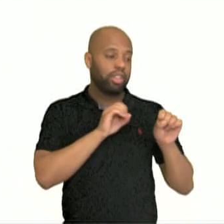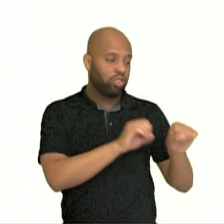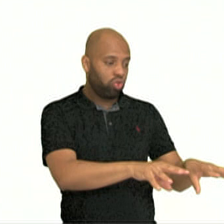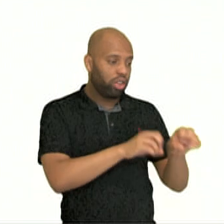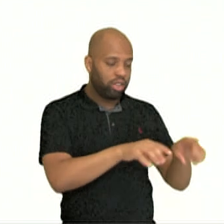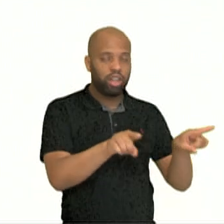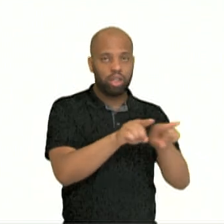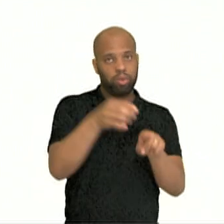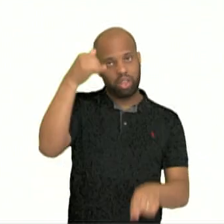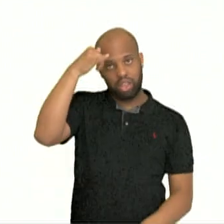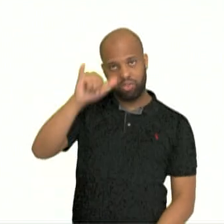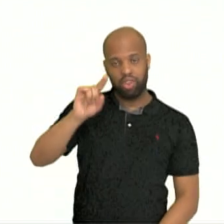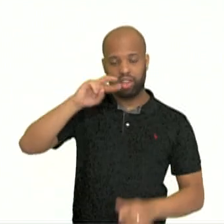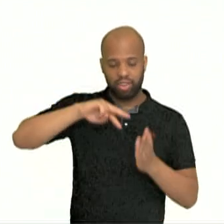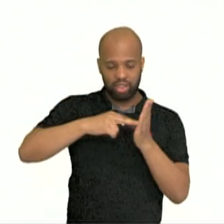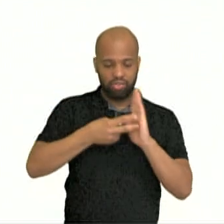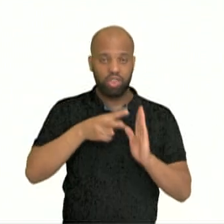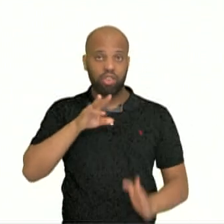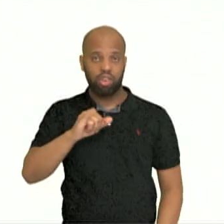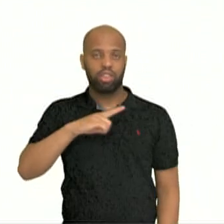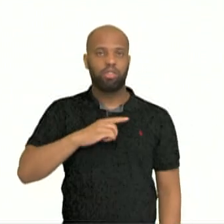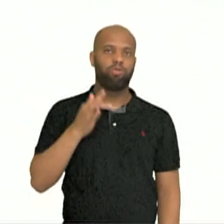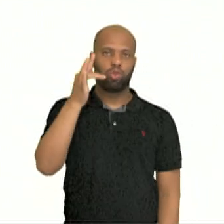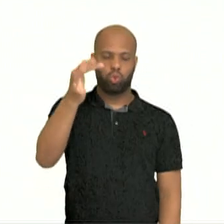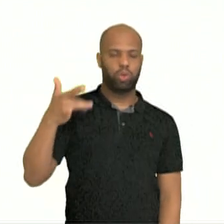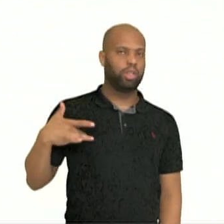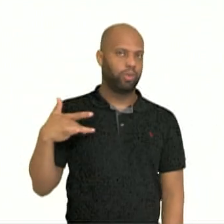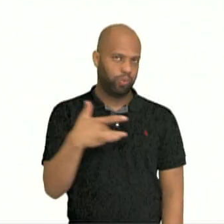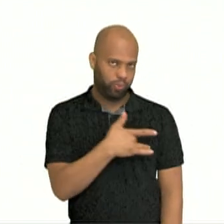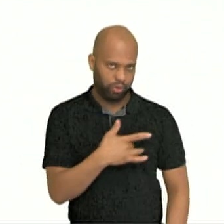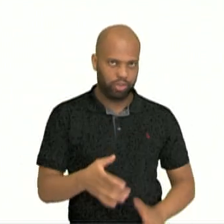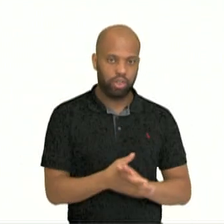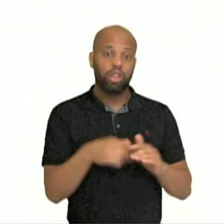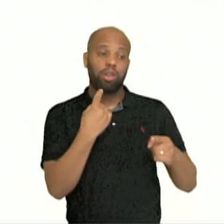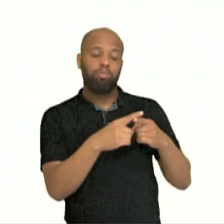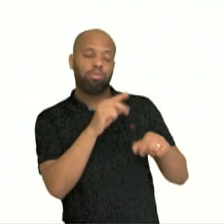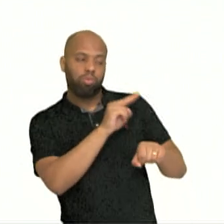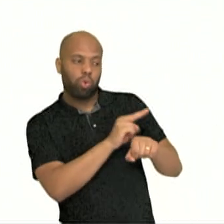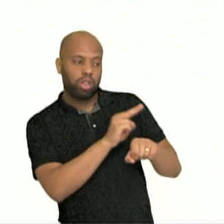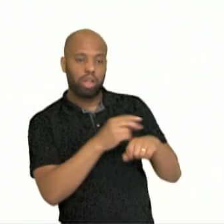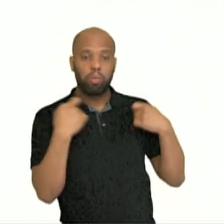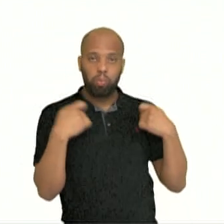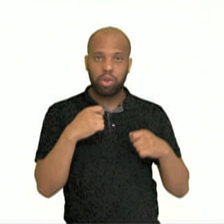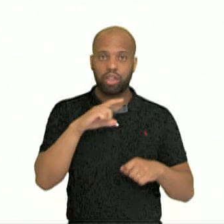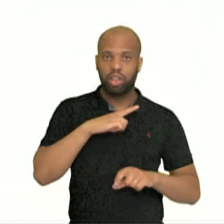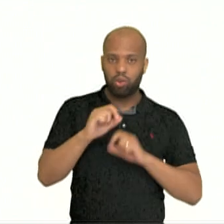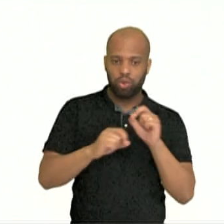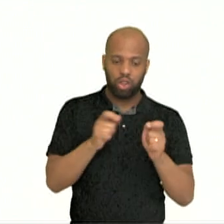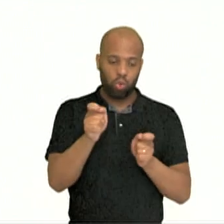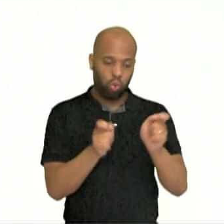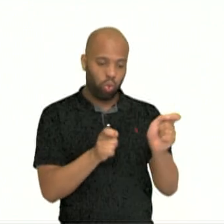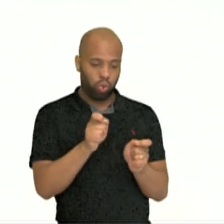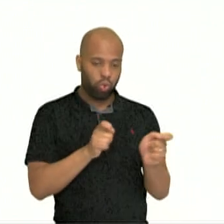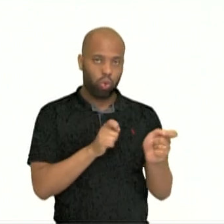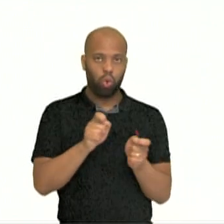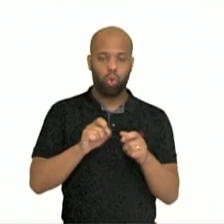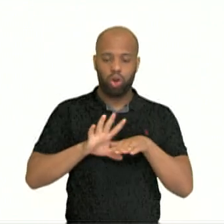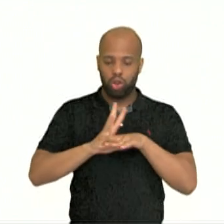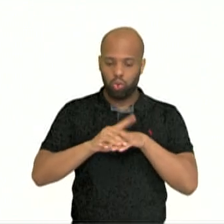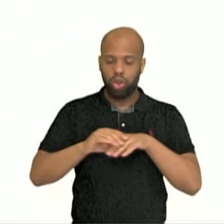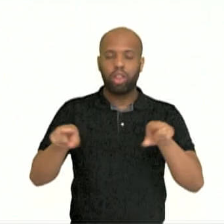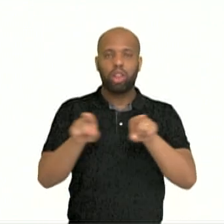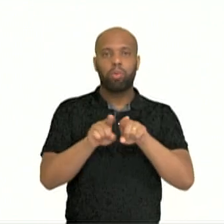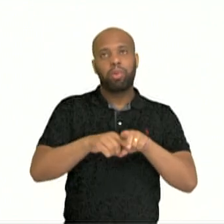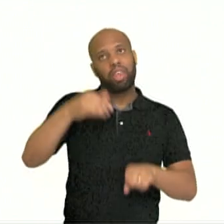são sinônimos de um futuro saudável e seguro. Os cuidados são necessários para manter a doença controlada e evitar complicações